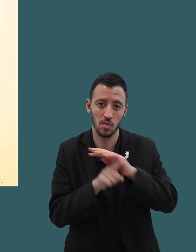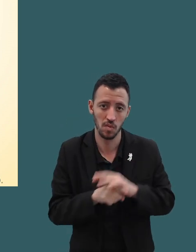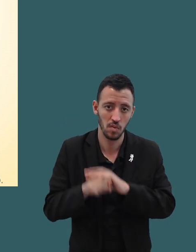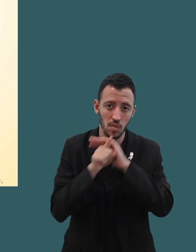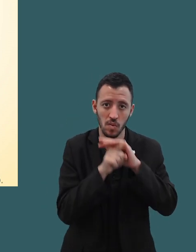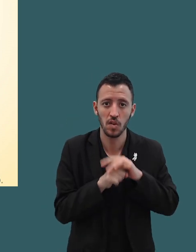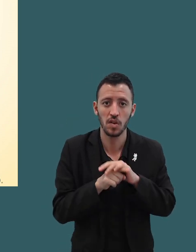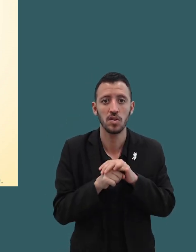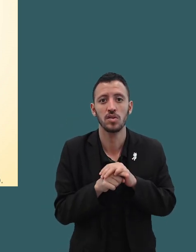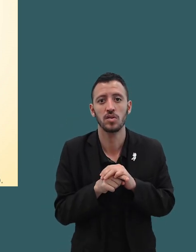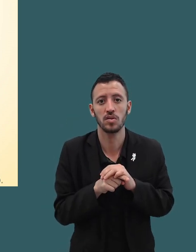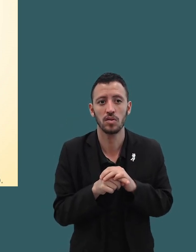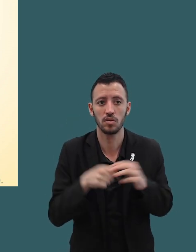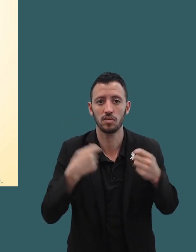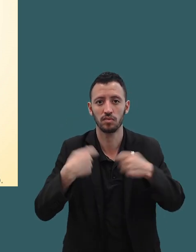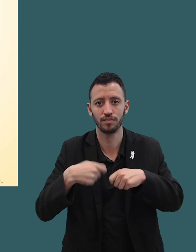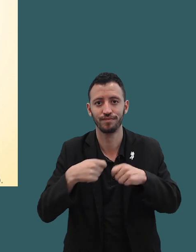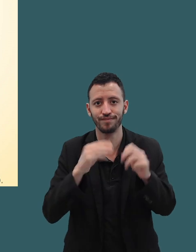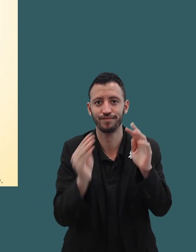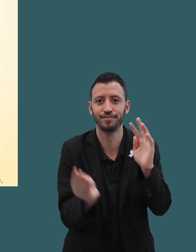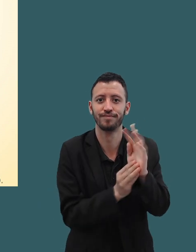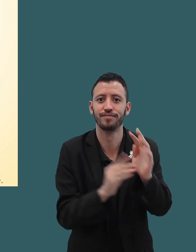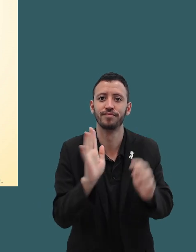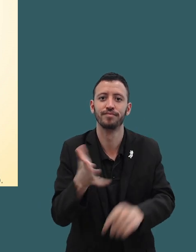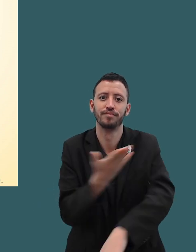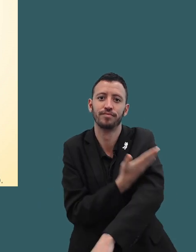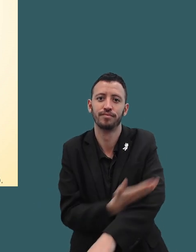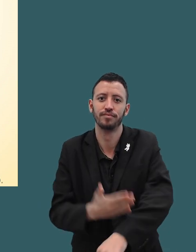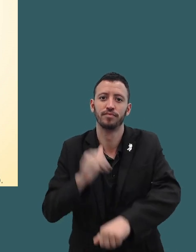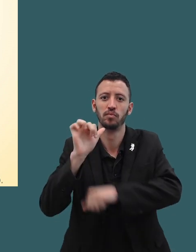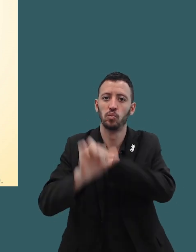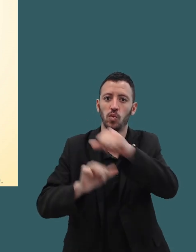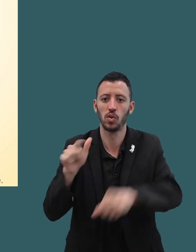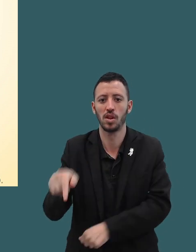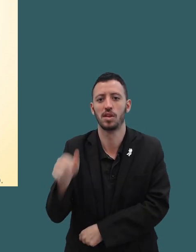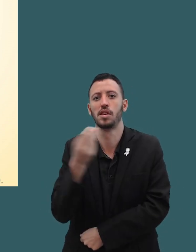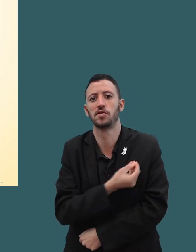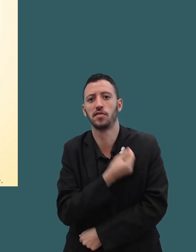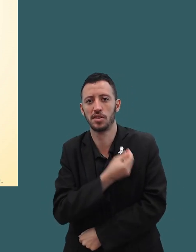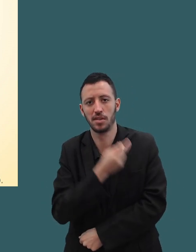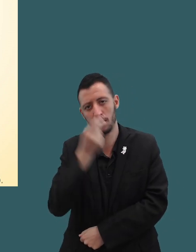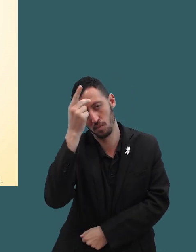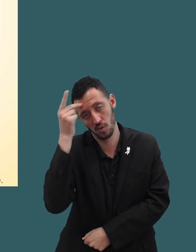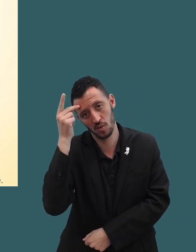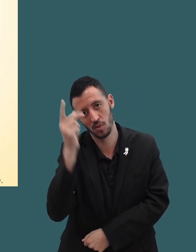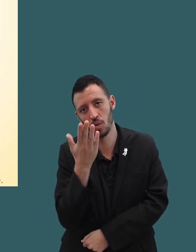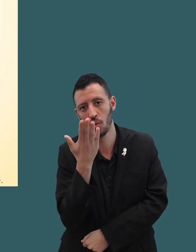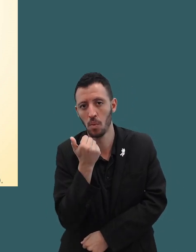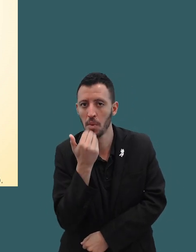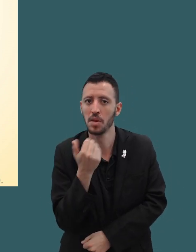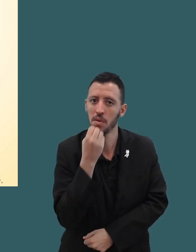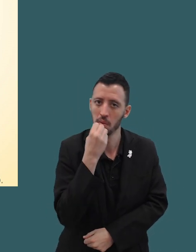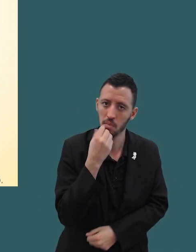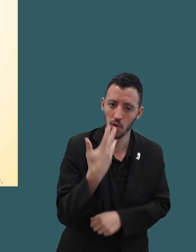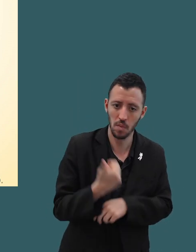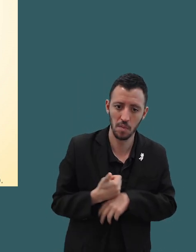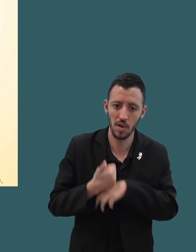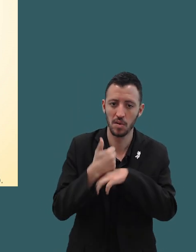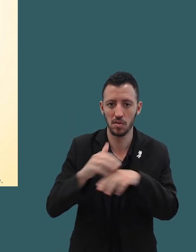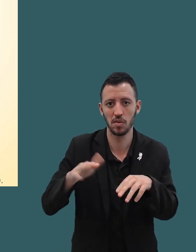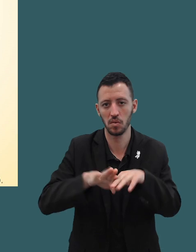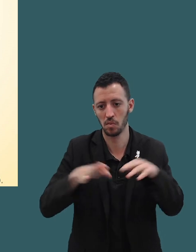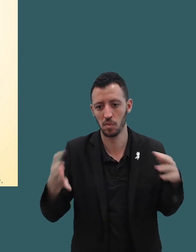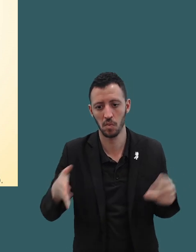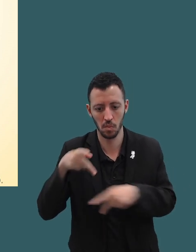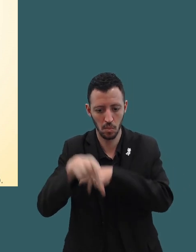pesquisa de ponta que tem aplicações práticas, que mudem a vida das pessoas. Significa comida boa, com qualidade na